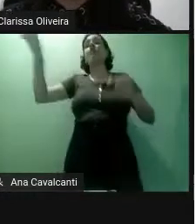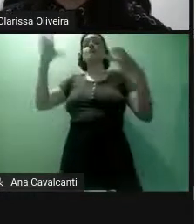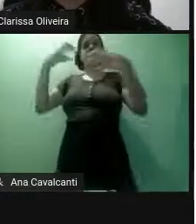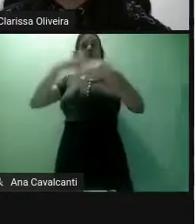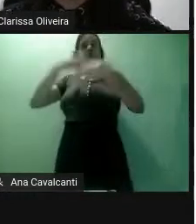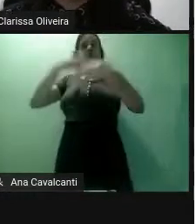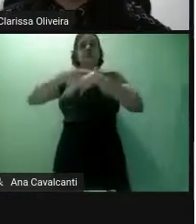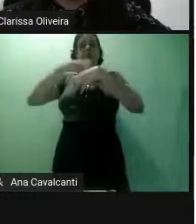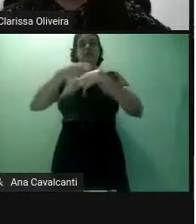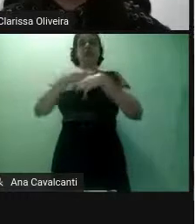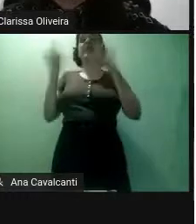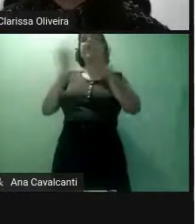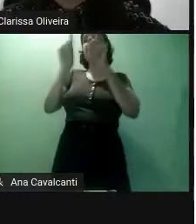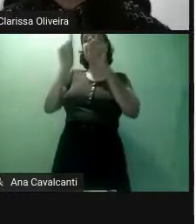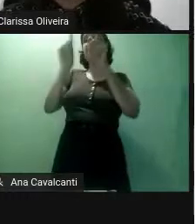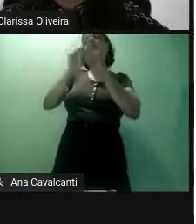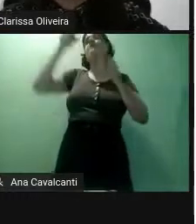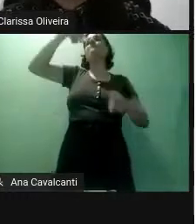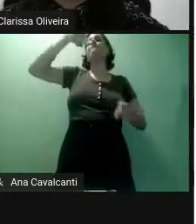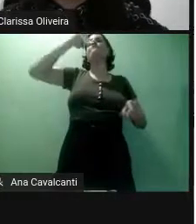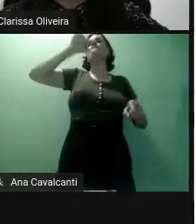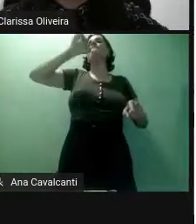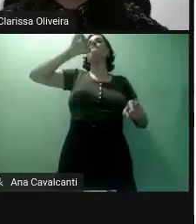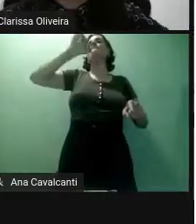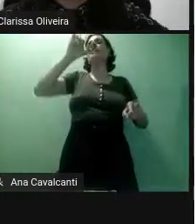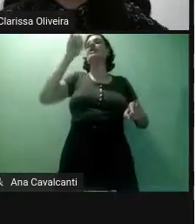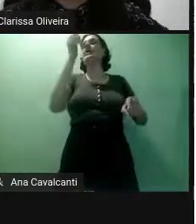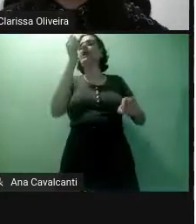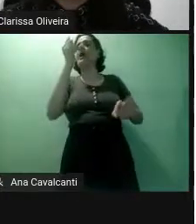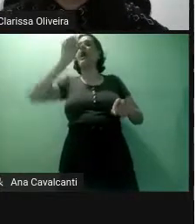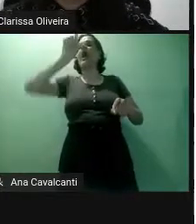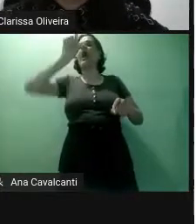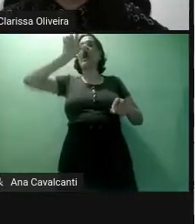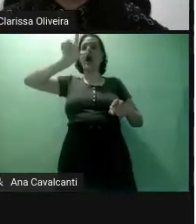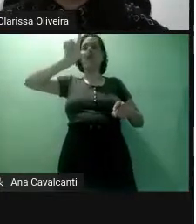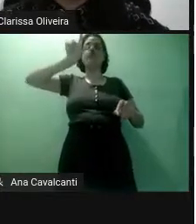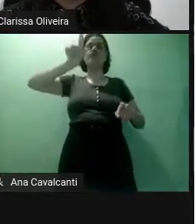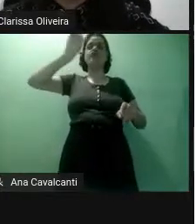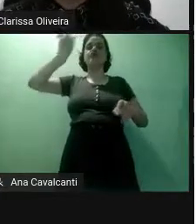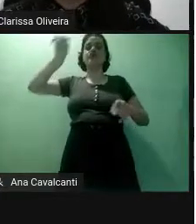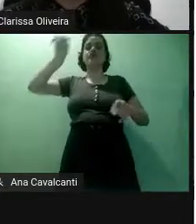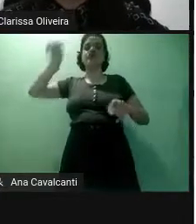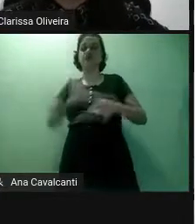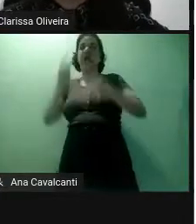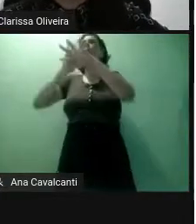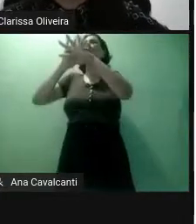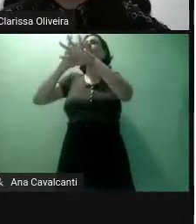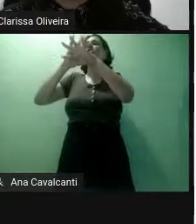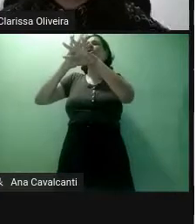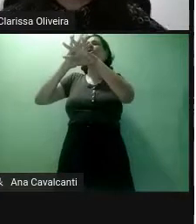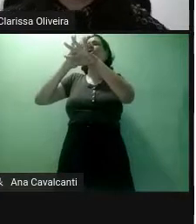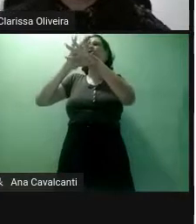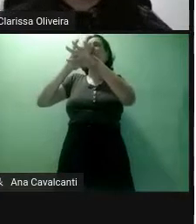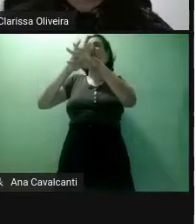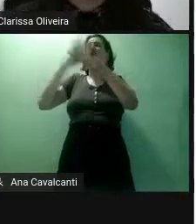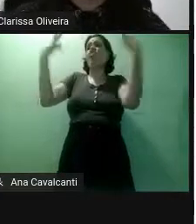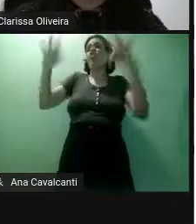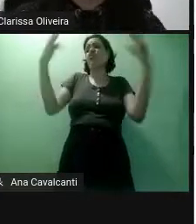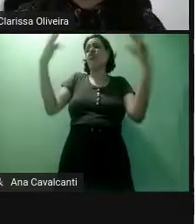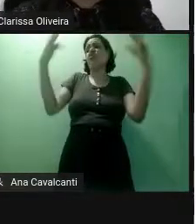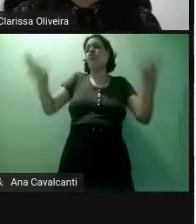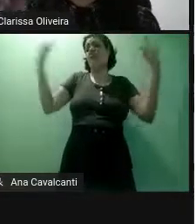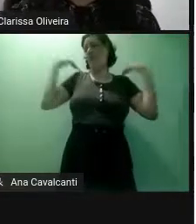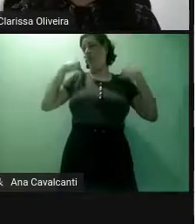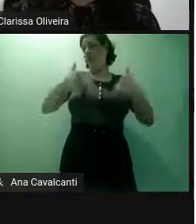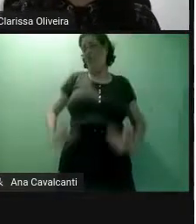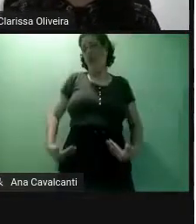a mialgia. A mialgia nada mais é do que a dor muscular. Não é feito a dengue, que geralmente dá uma dor